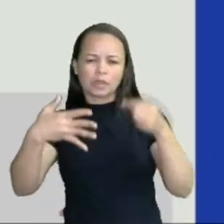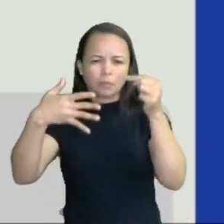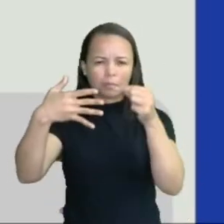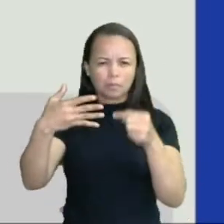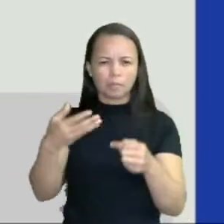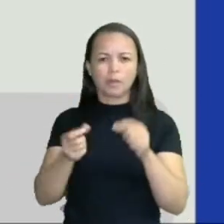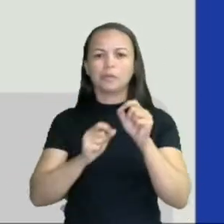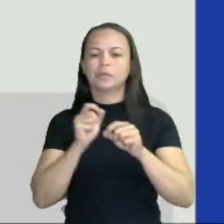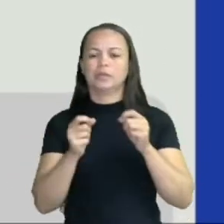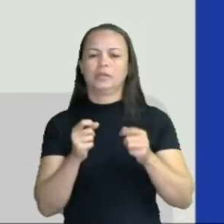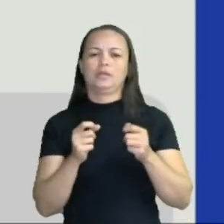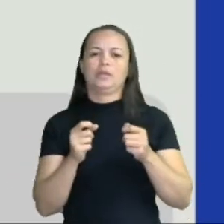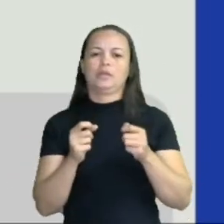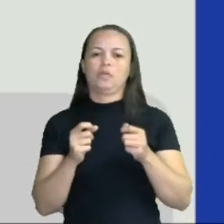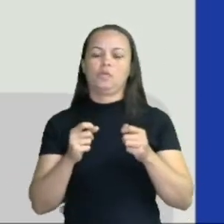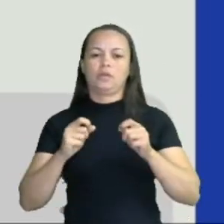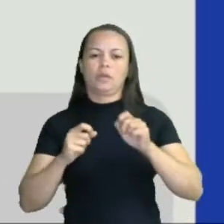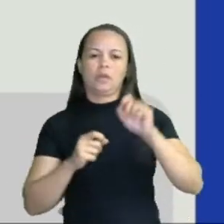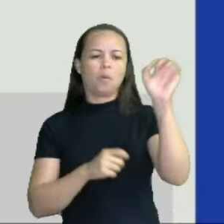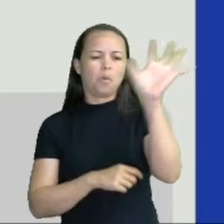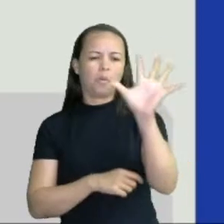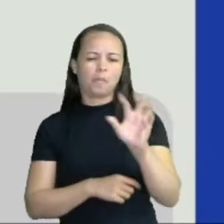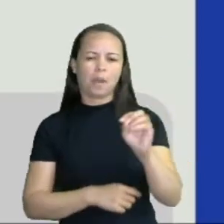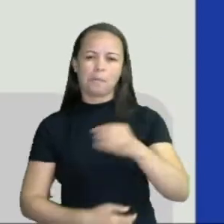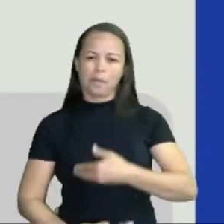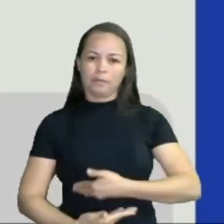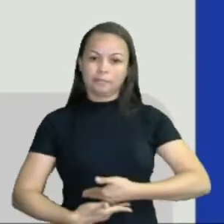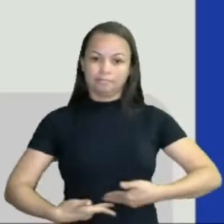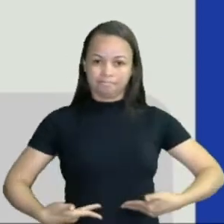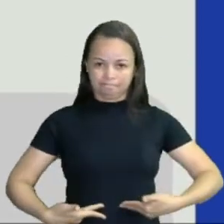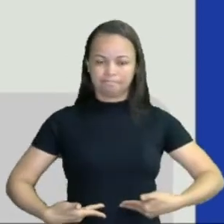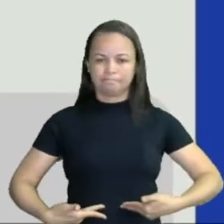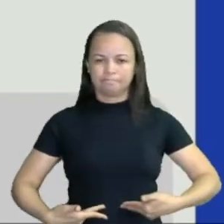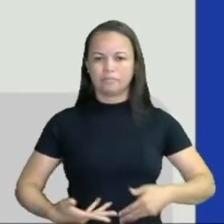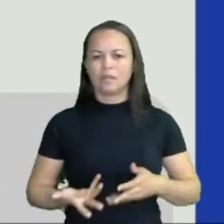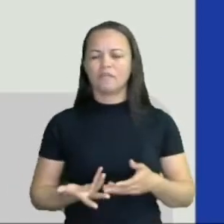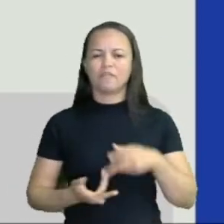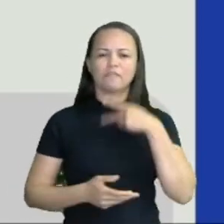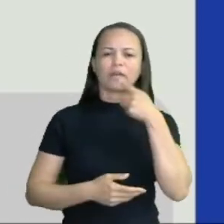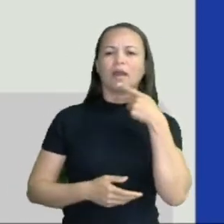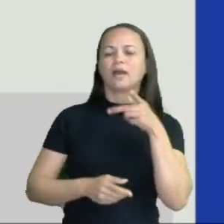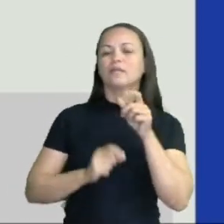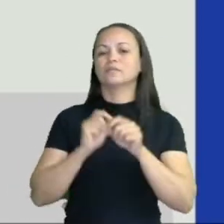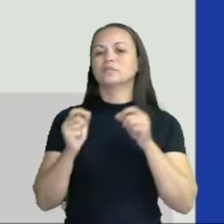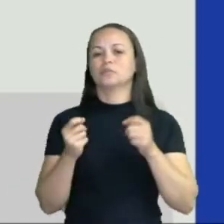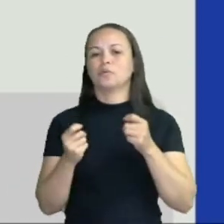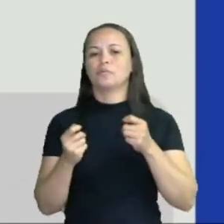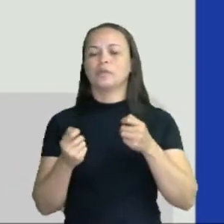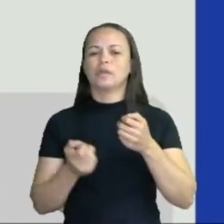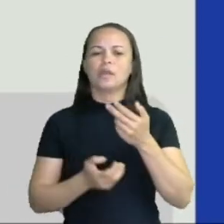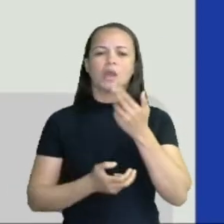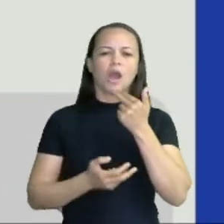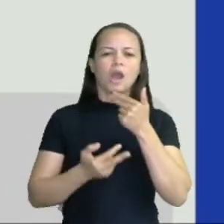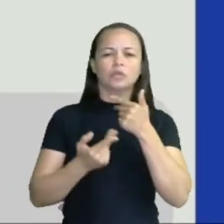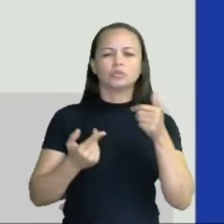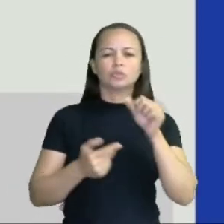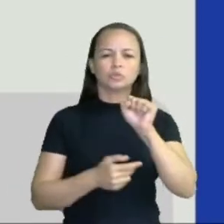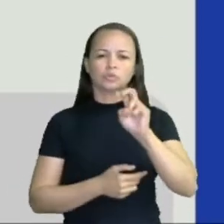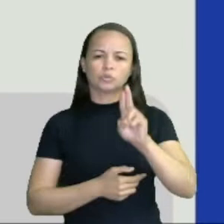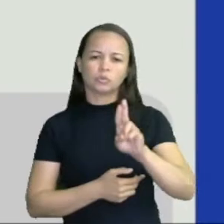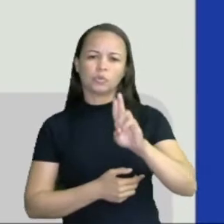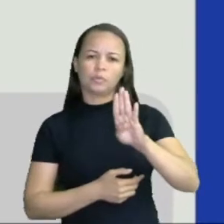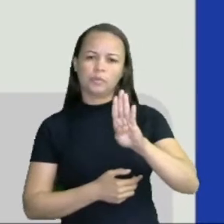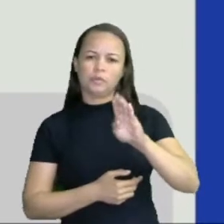tem ali, mapa da fome. Fala sobre a subnutrição, né, das pessoas aí